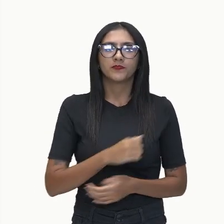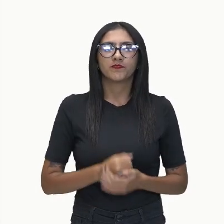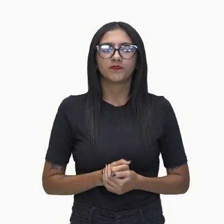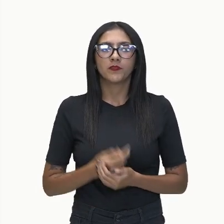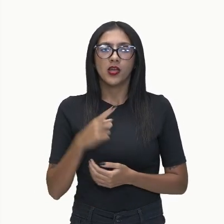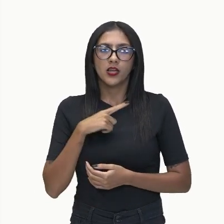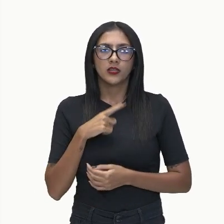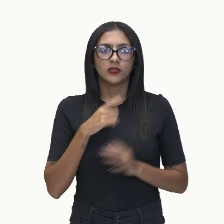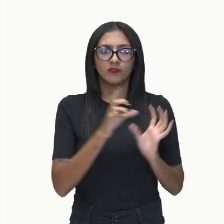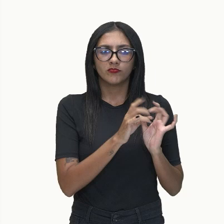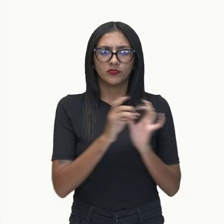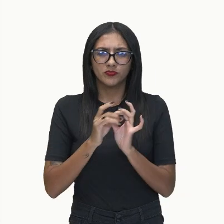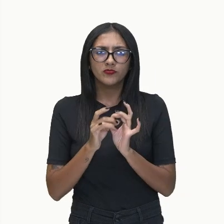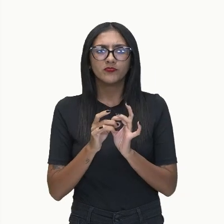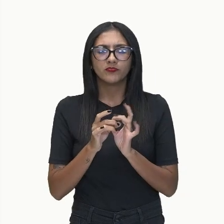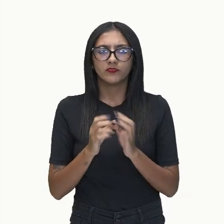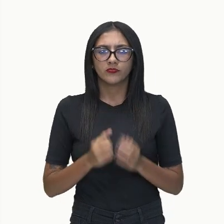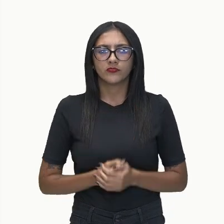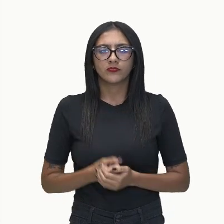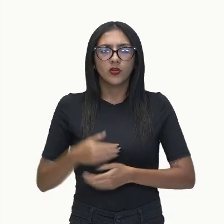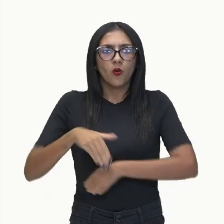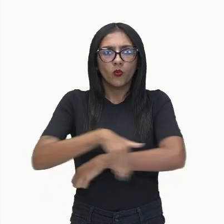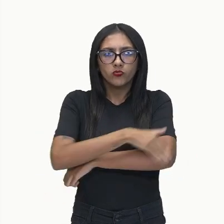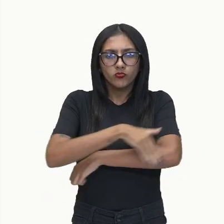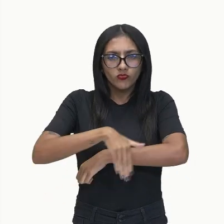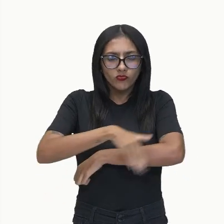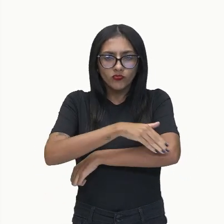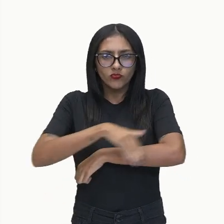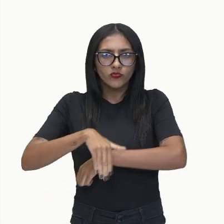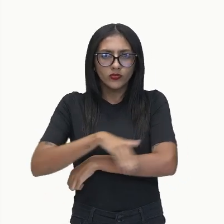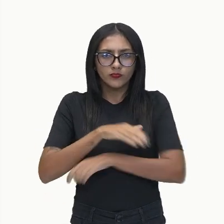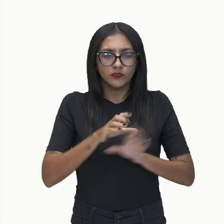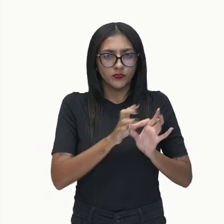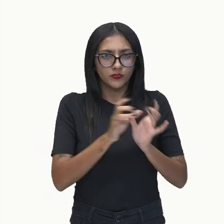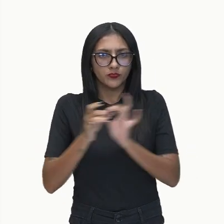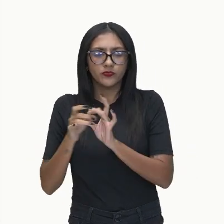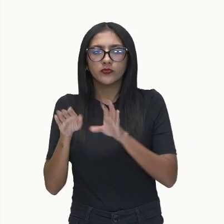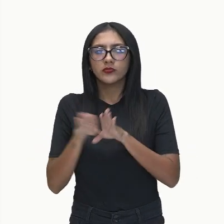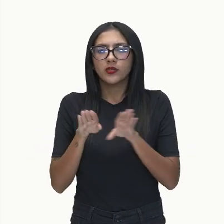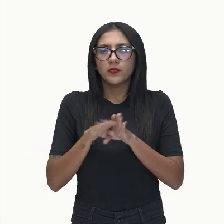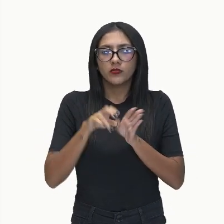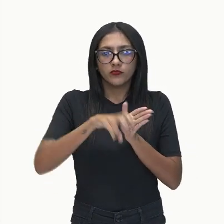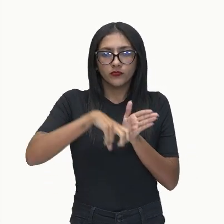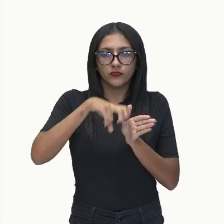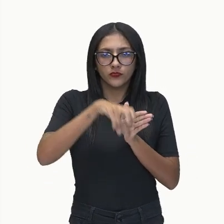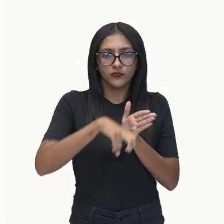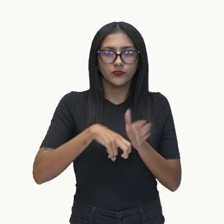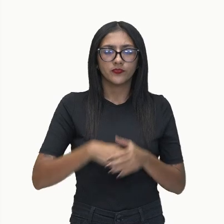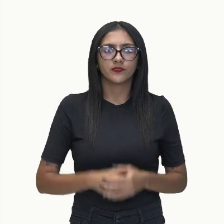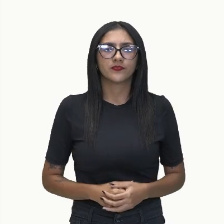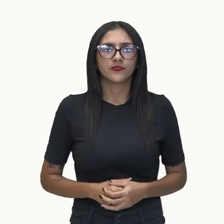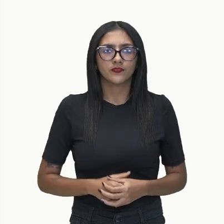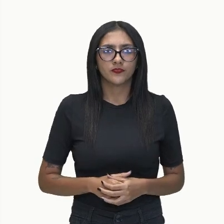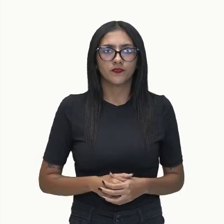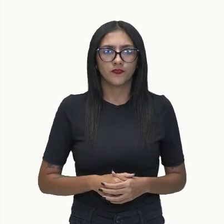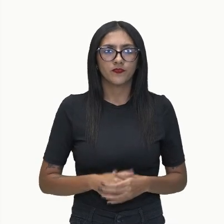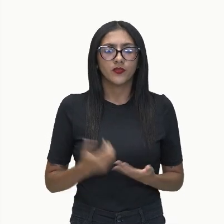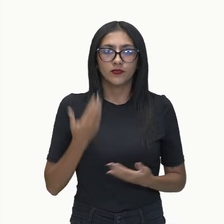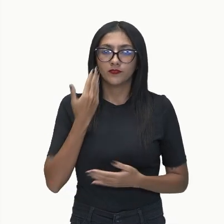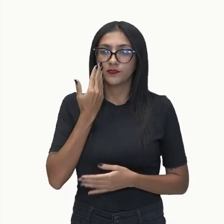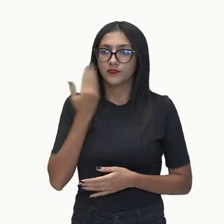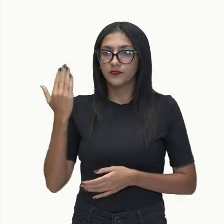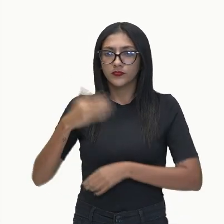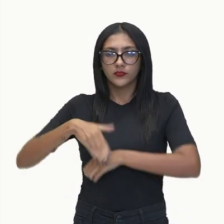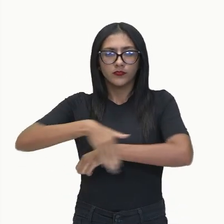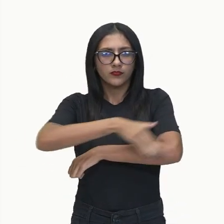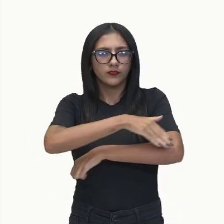rede de rodovias e de ferrovias. E aí na imagem a gente pode contemplar aí a Via Dutra, né,